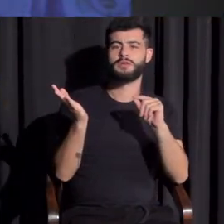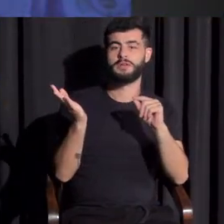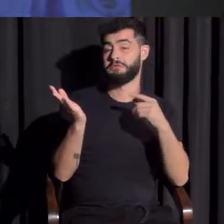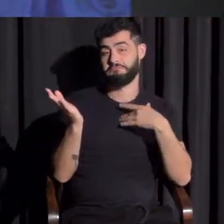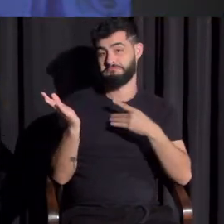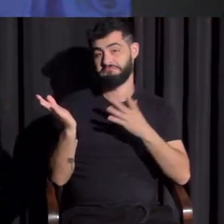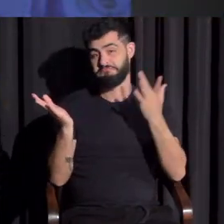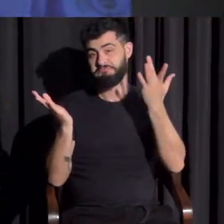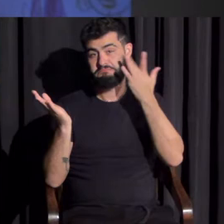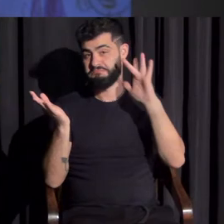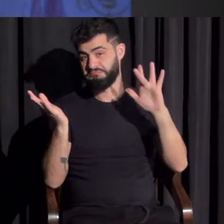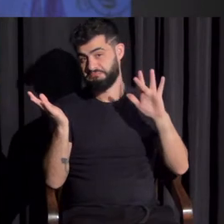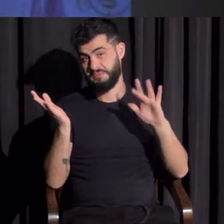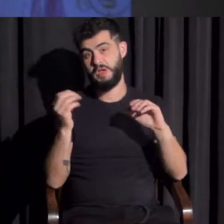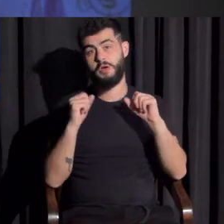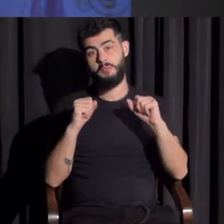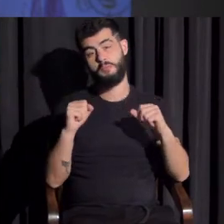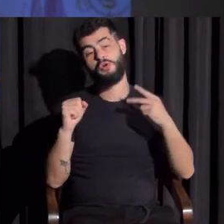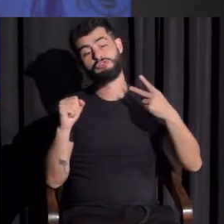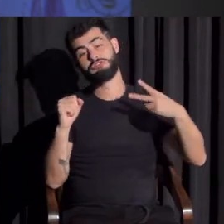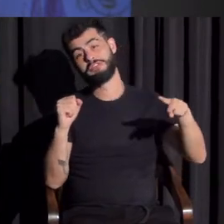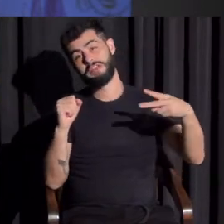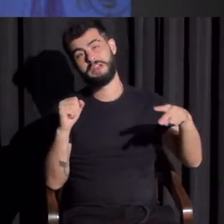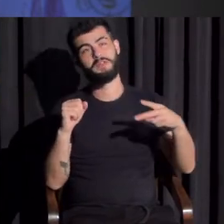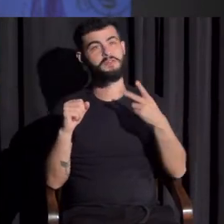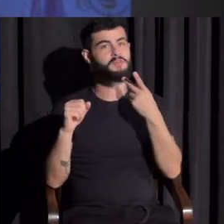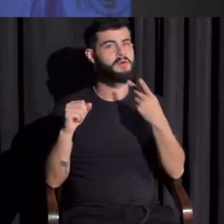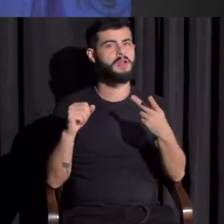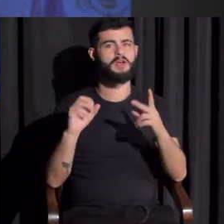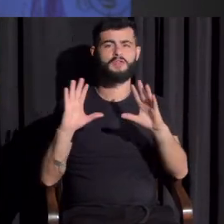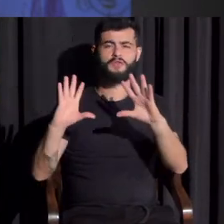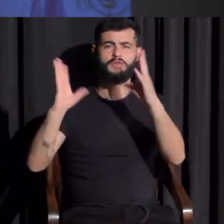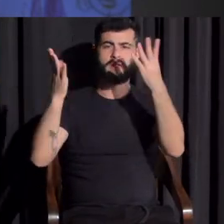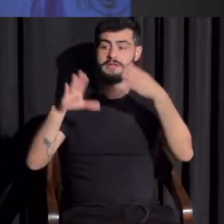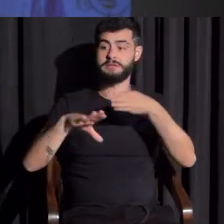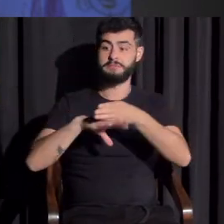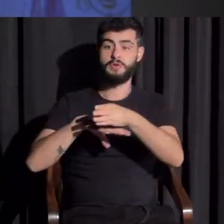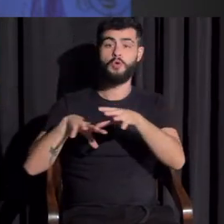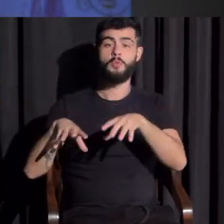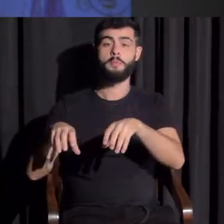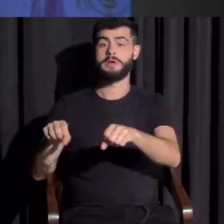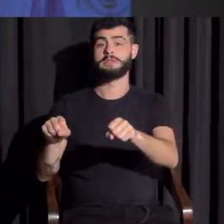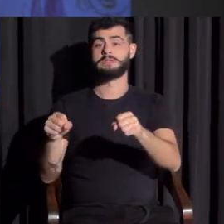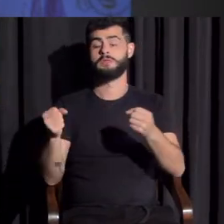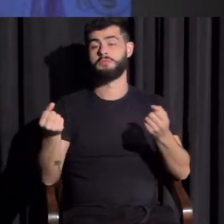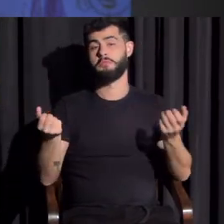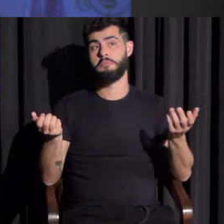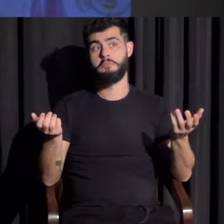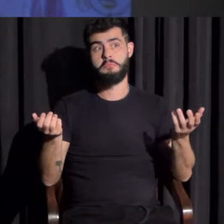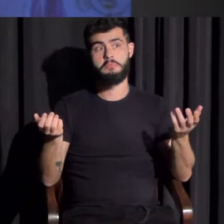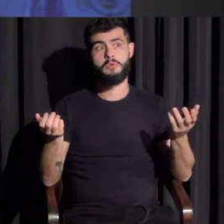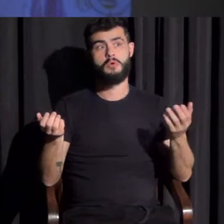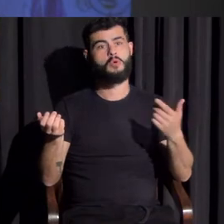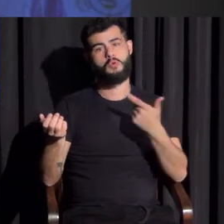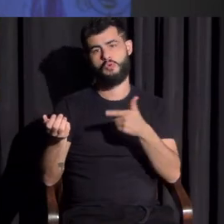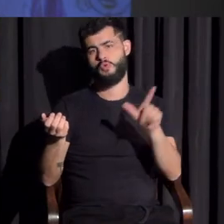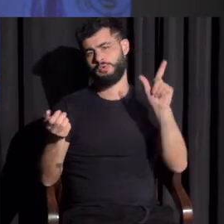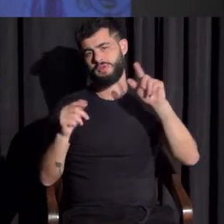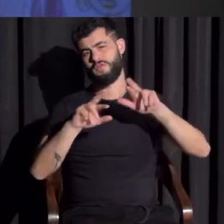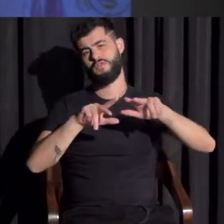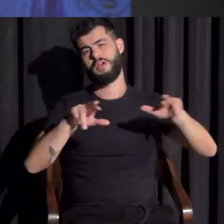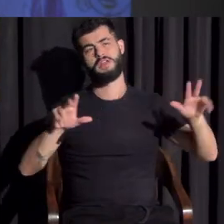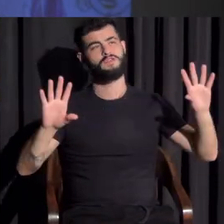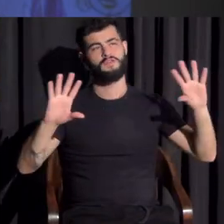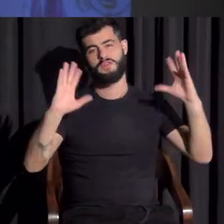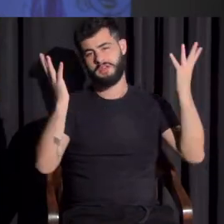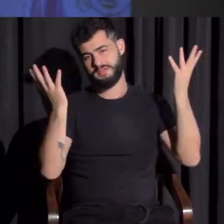desconheço. Né? Pode ser a festa que é o momento da ocupação? Quem sabe? Né? Pode ser as festas, outras tantas, né?